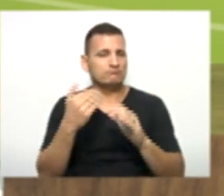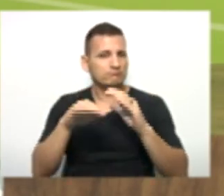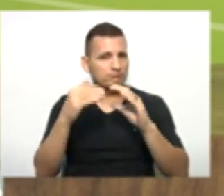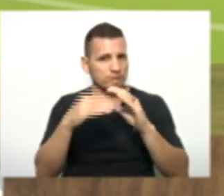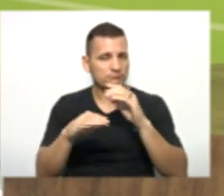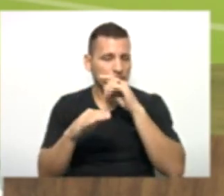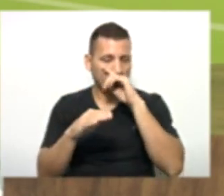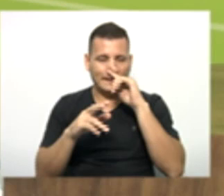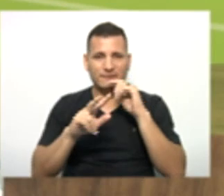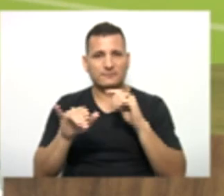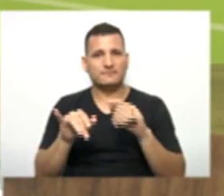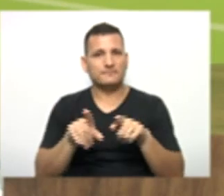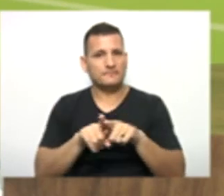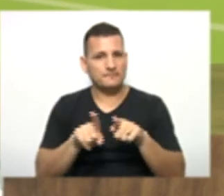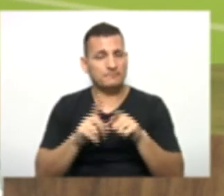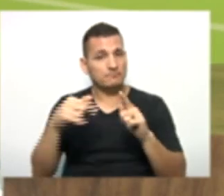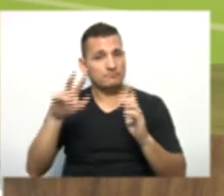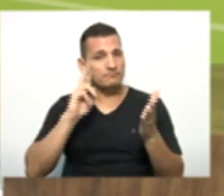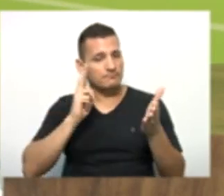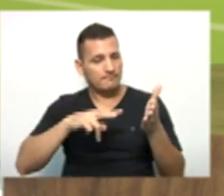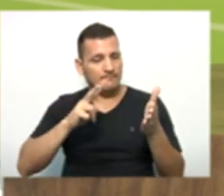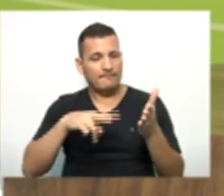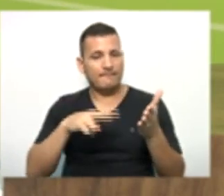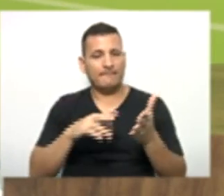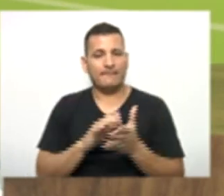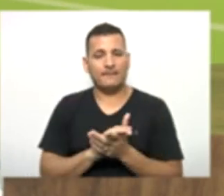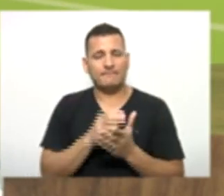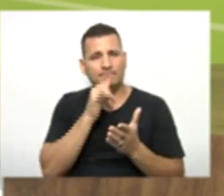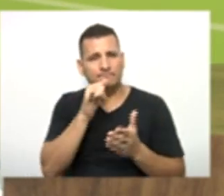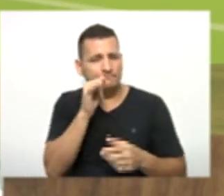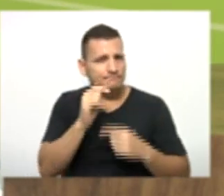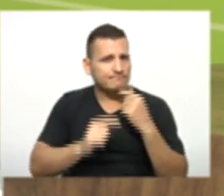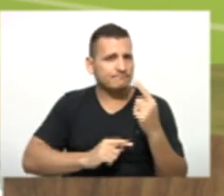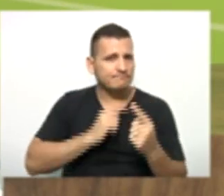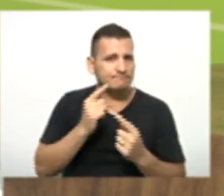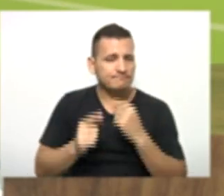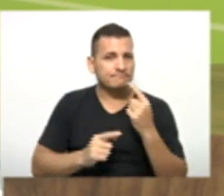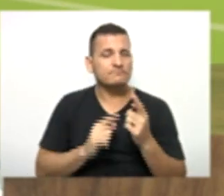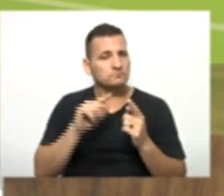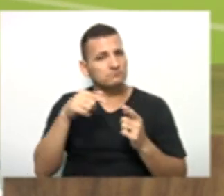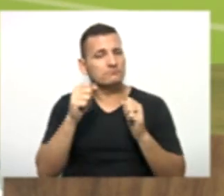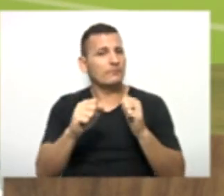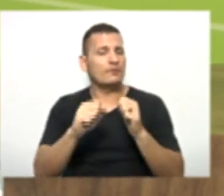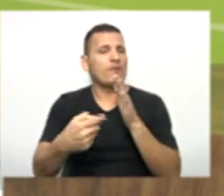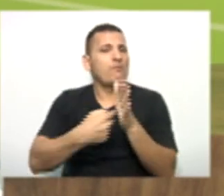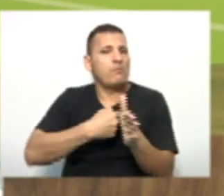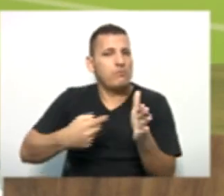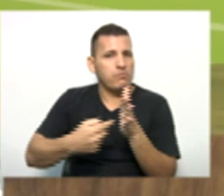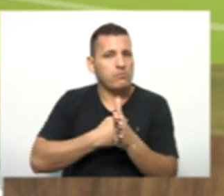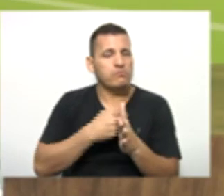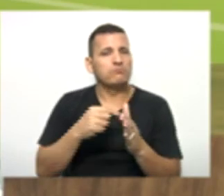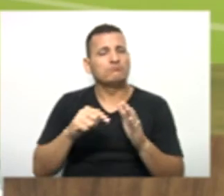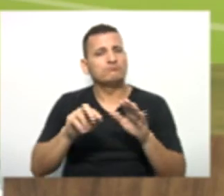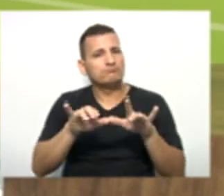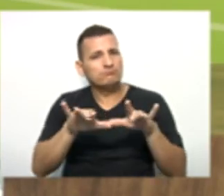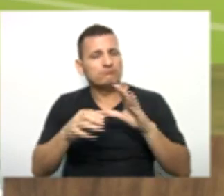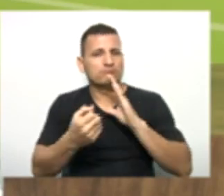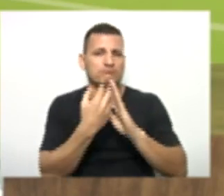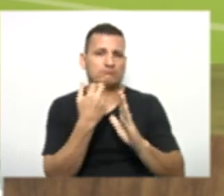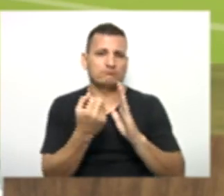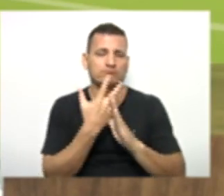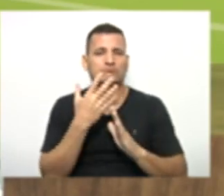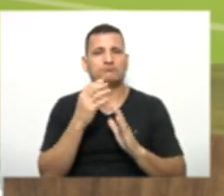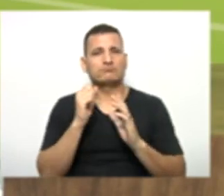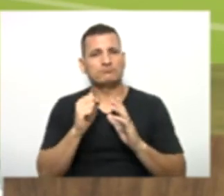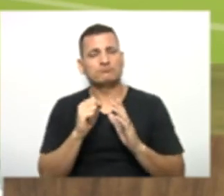num papelzinho, para vocês darem uma olhada. E se mesmo assim tiverem alguma dúvida, pode encaminhar para a gente via chat, pode encaminhar